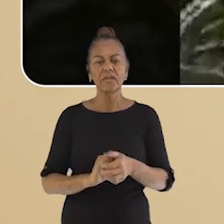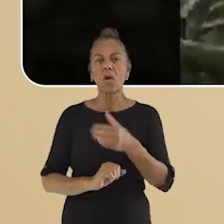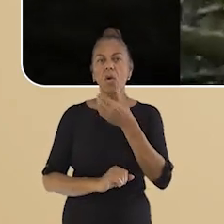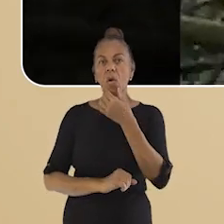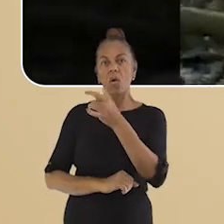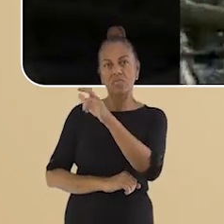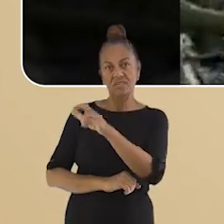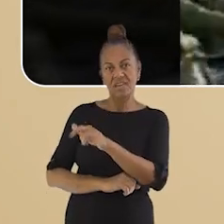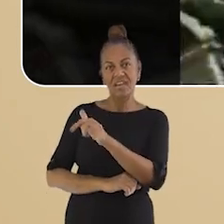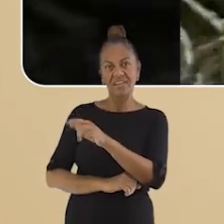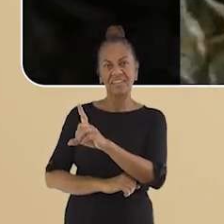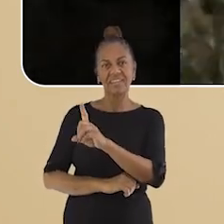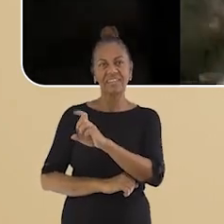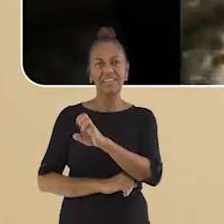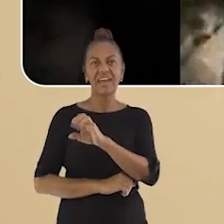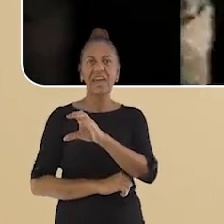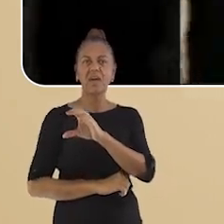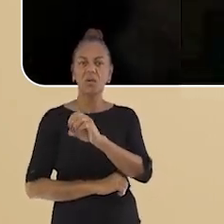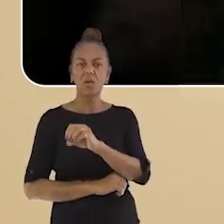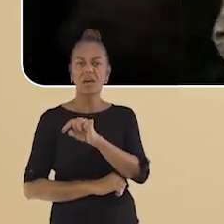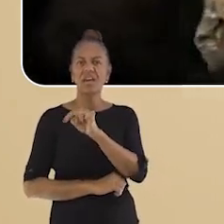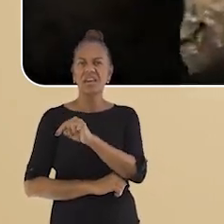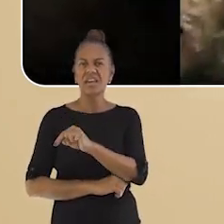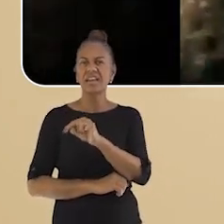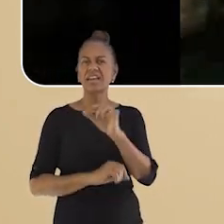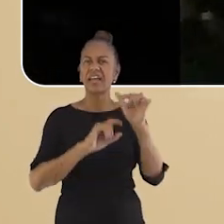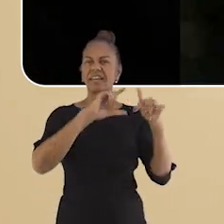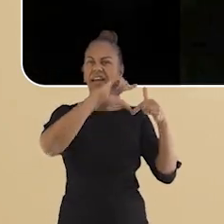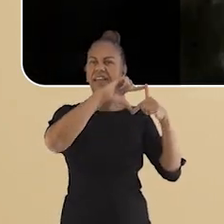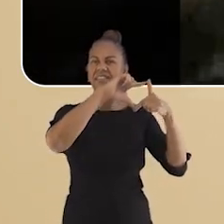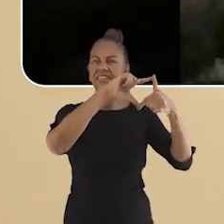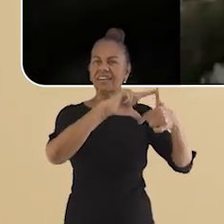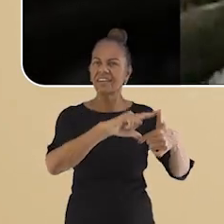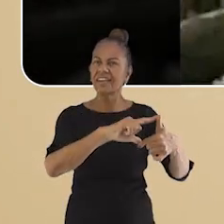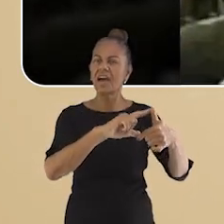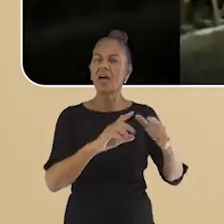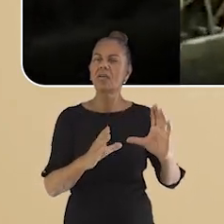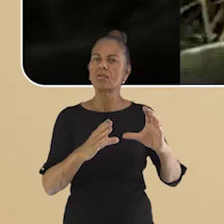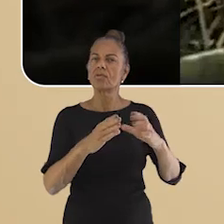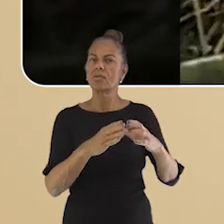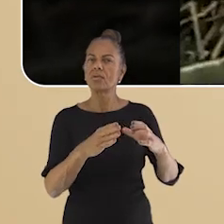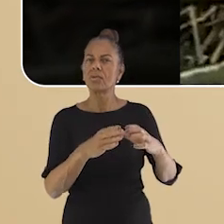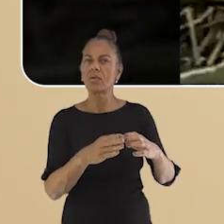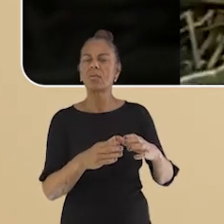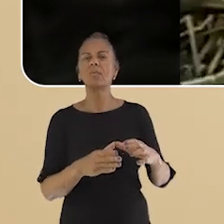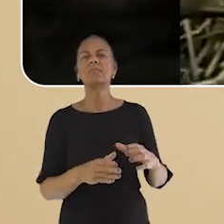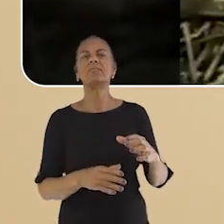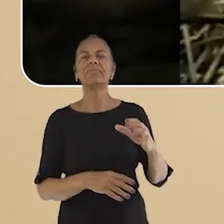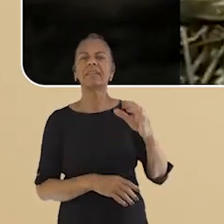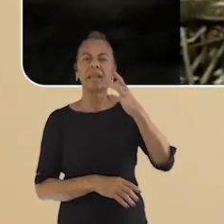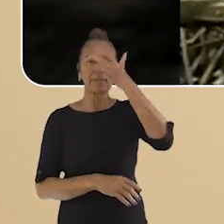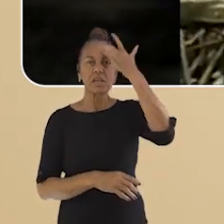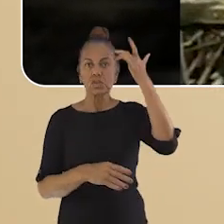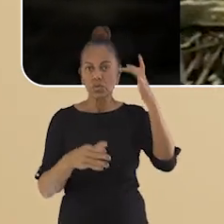Seu Deco mantém o modo de vida tradicional da comunidade de Goiabeiras.